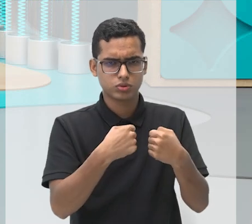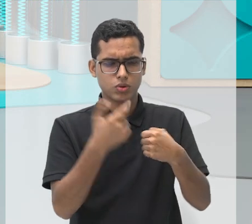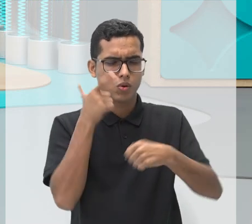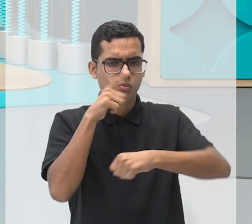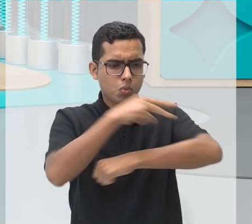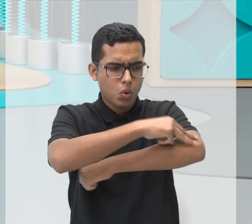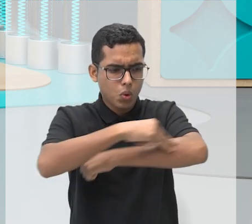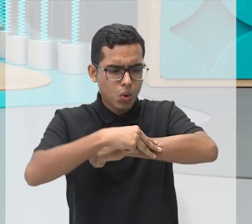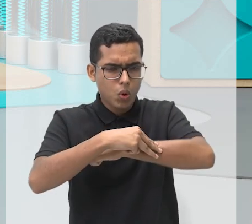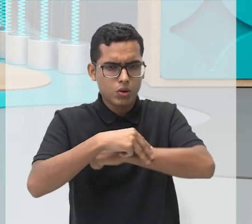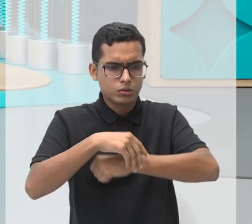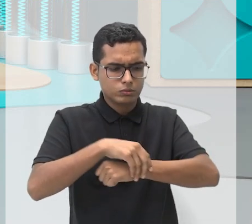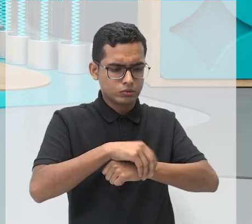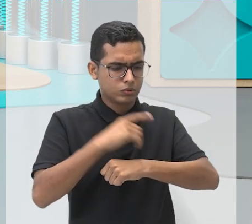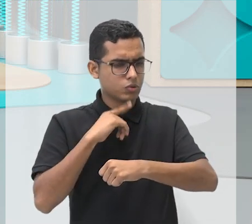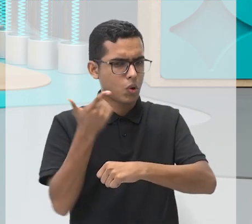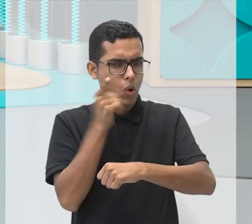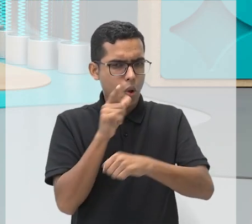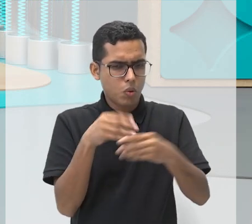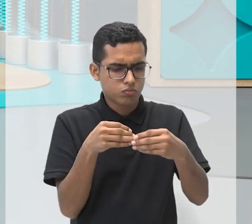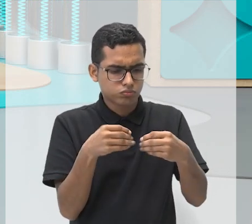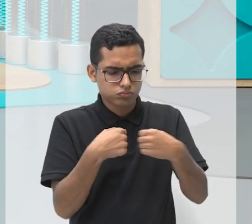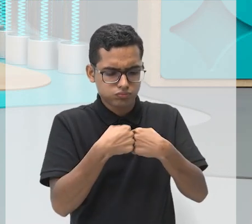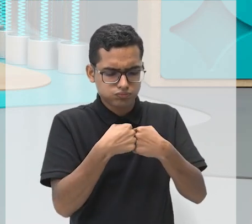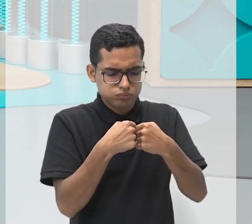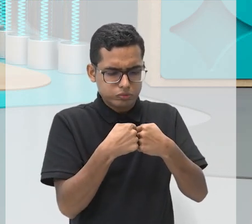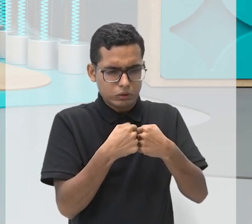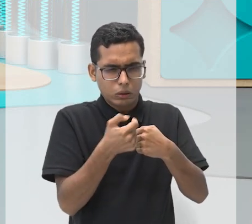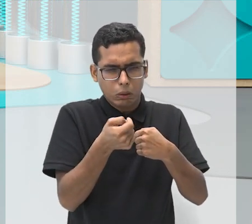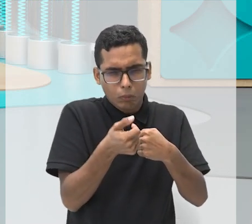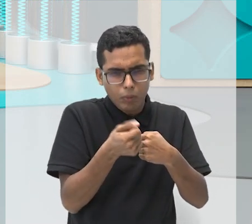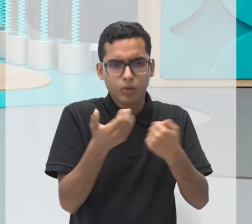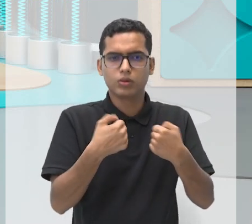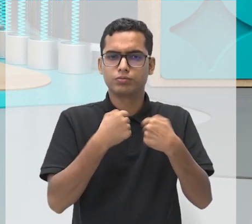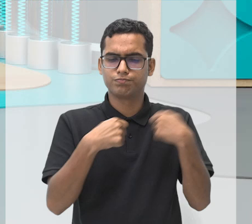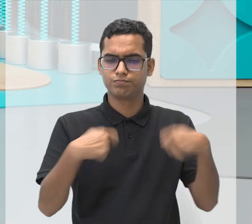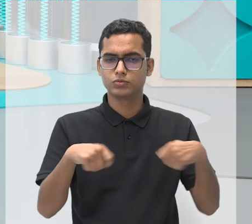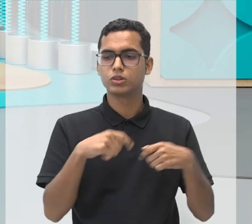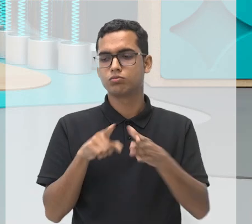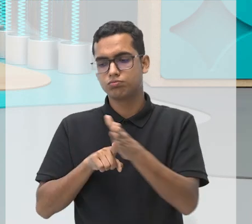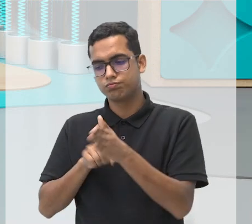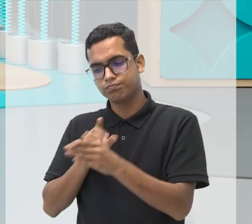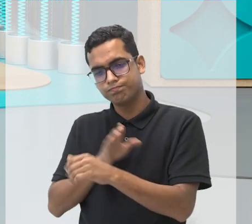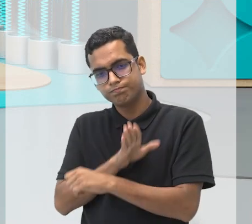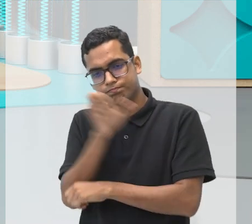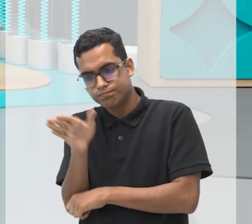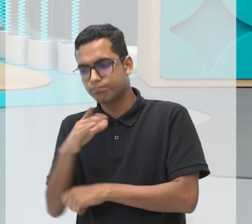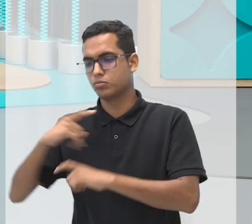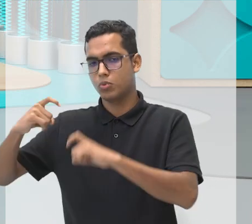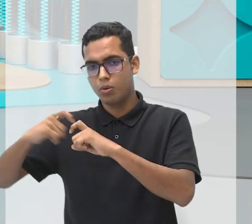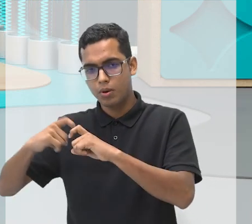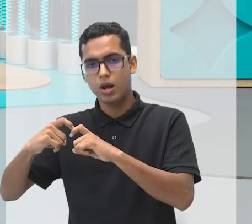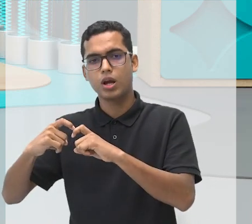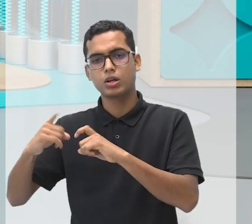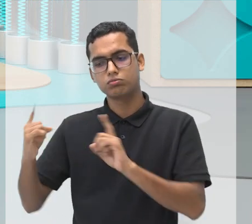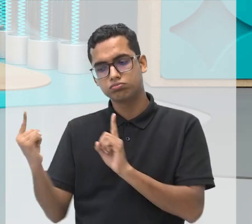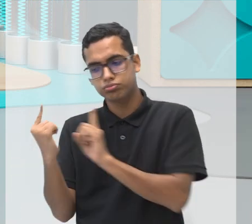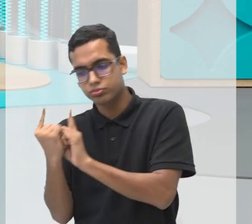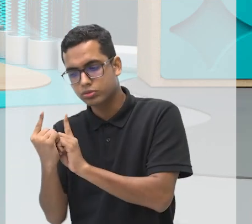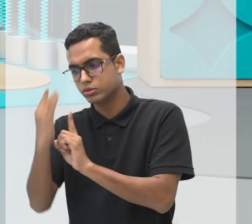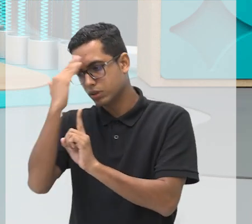muscular? Precisa procurar ali uma ajuda especializada, um médico, para que ele te diga. Até porque esses fatores ligados aí